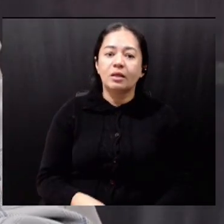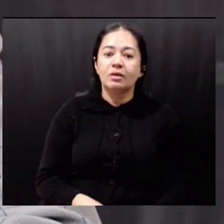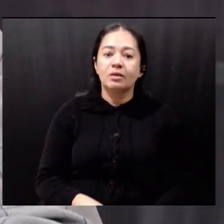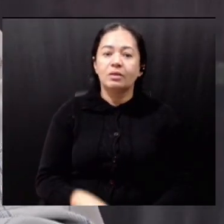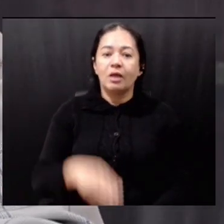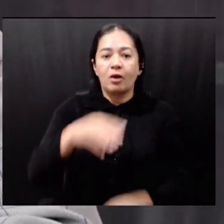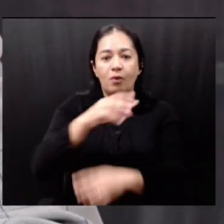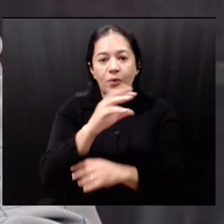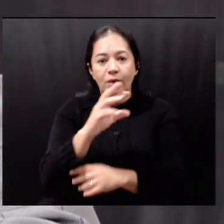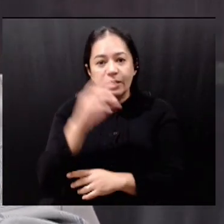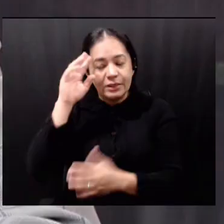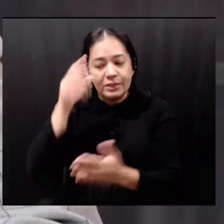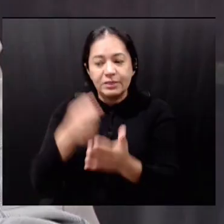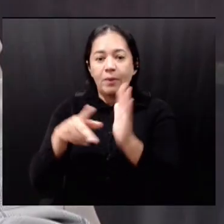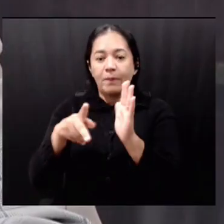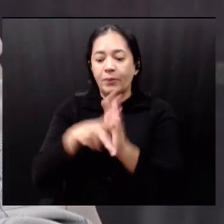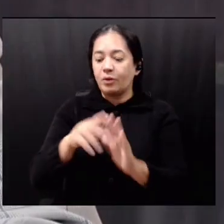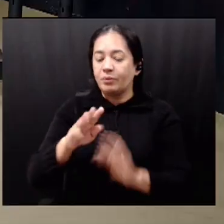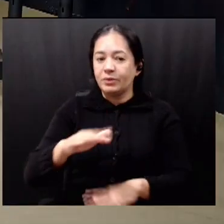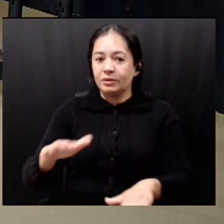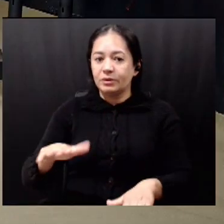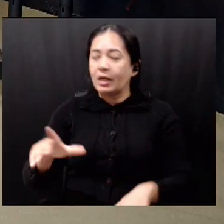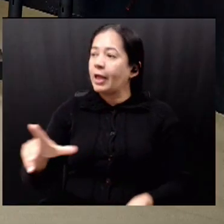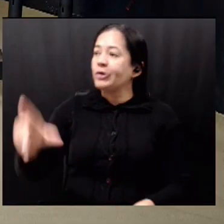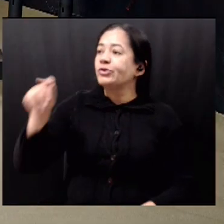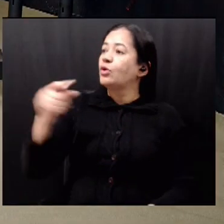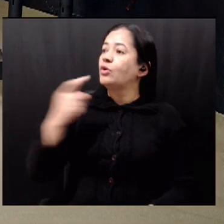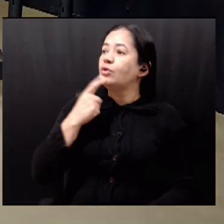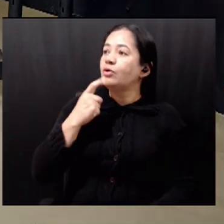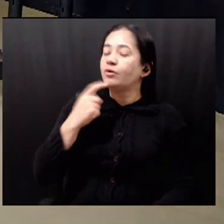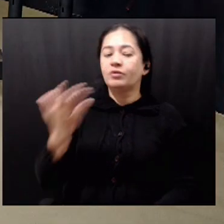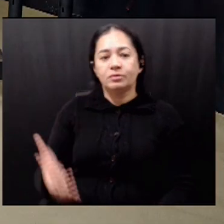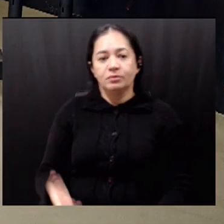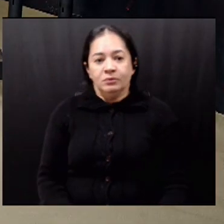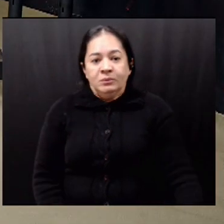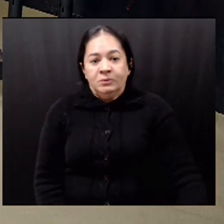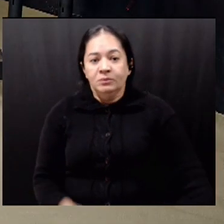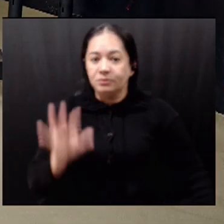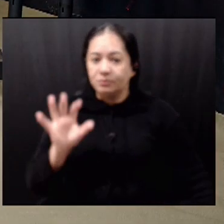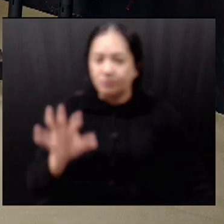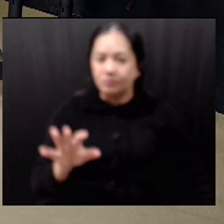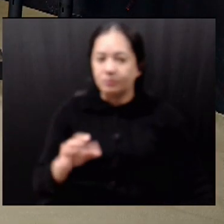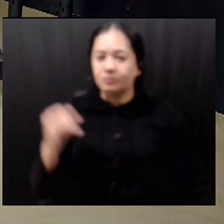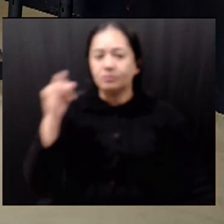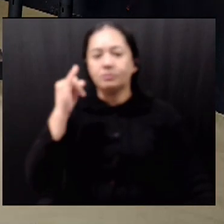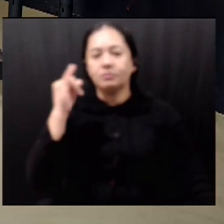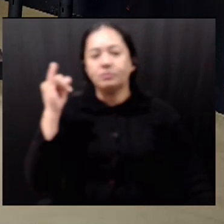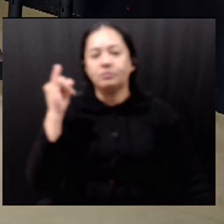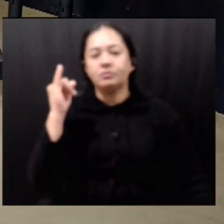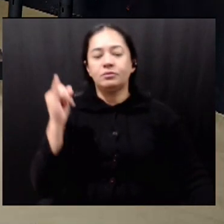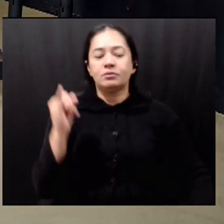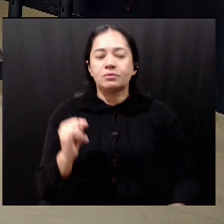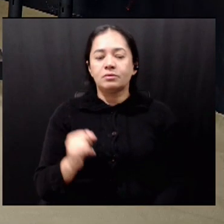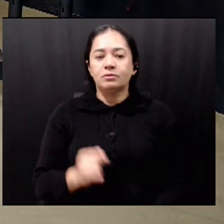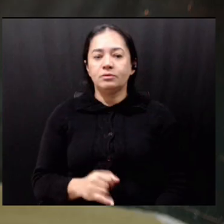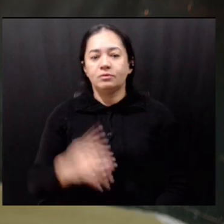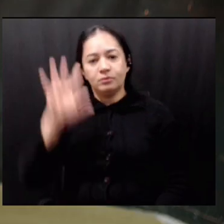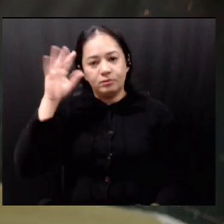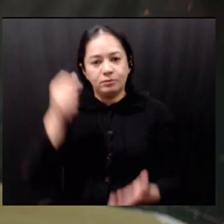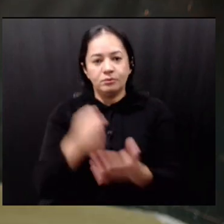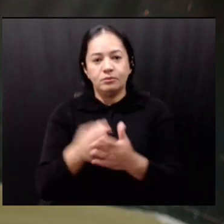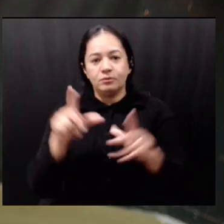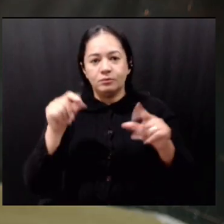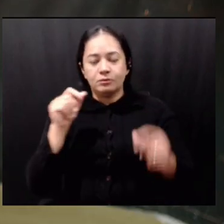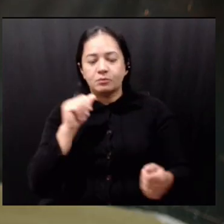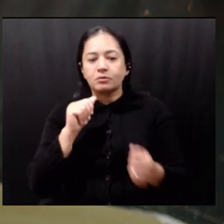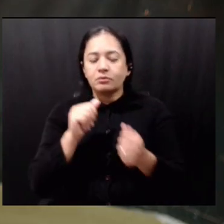decisão. Eu escolho o casaco vermelho. Maravilha! Né? Então, show. Isso é super importante, assim, essa questão da macro e micro decisão, né? Legal, olha